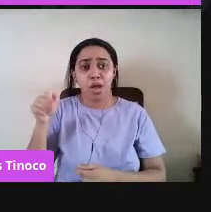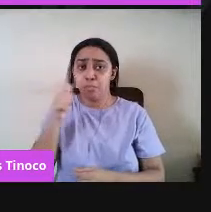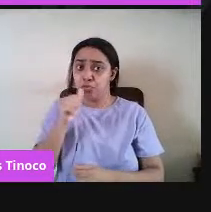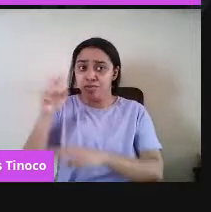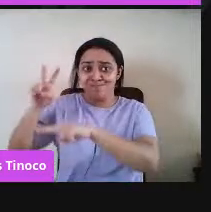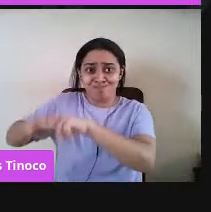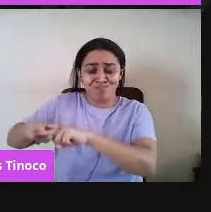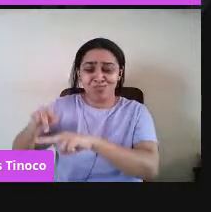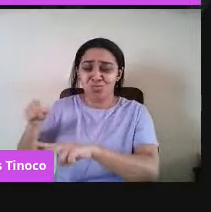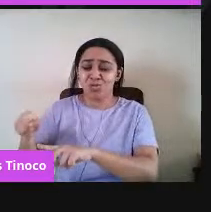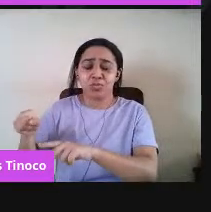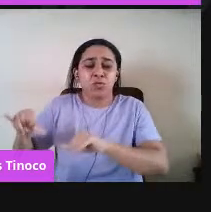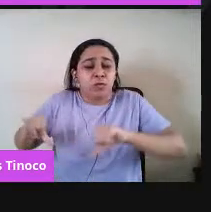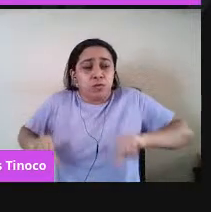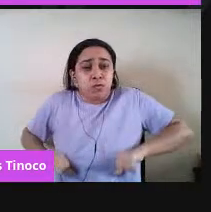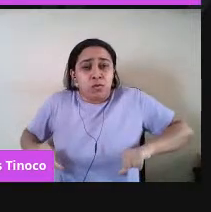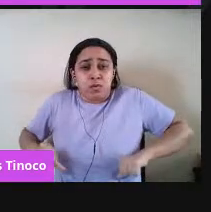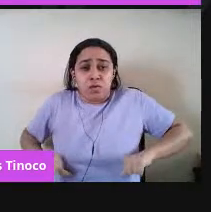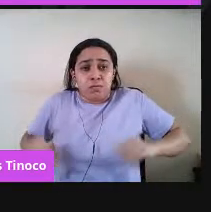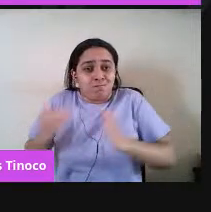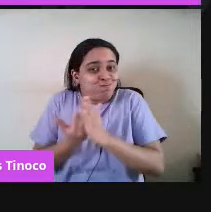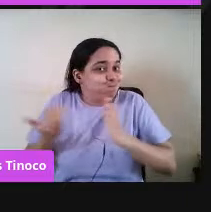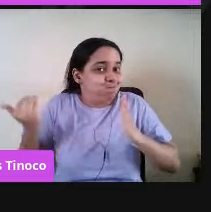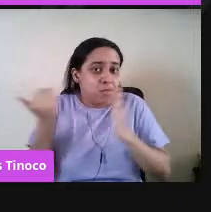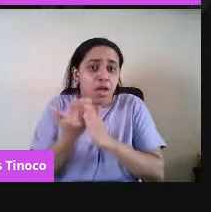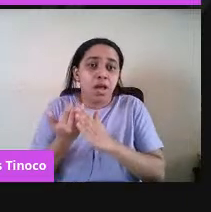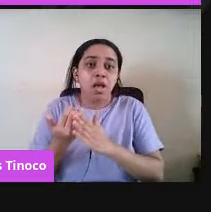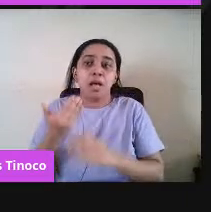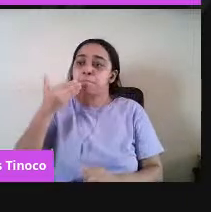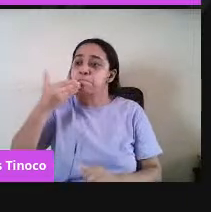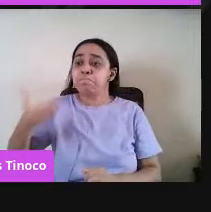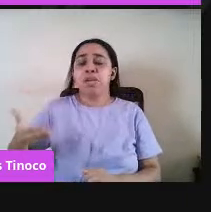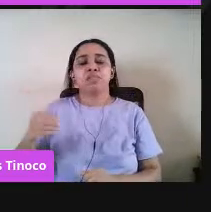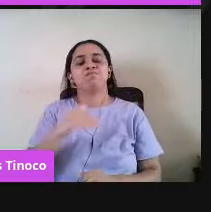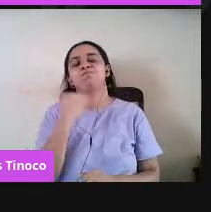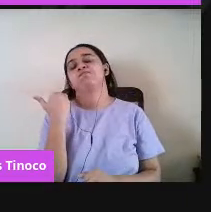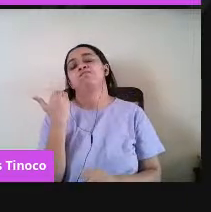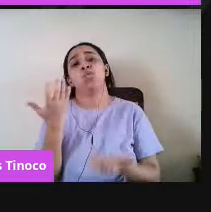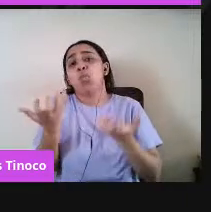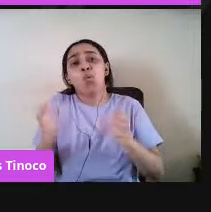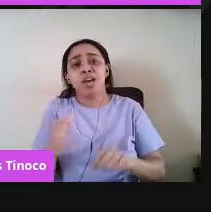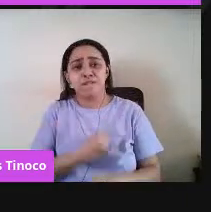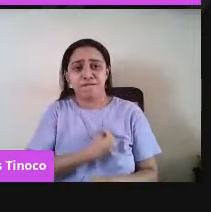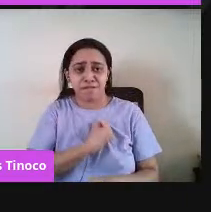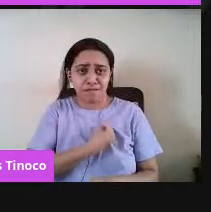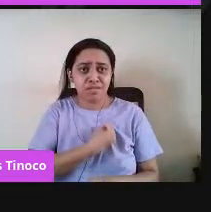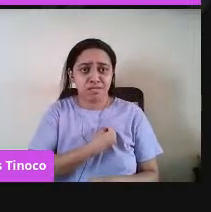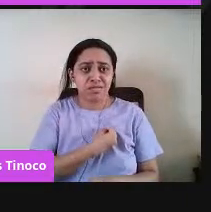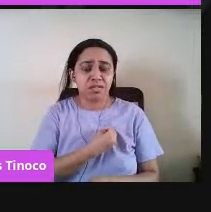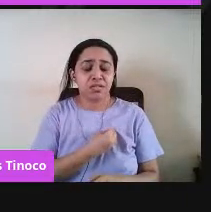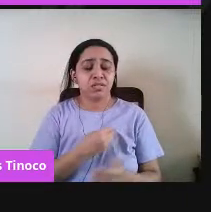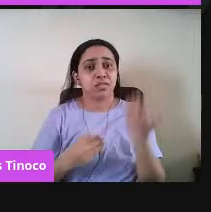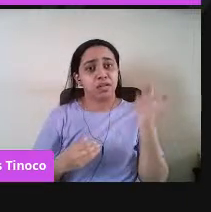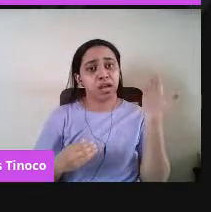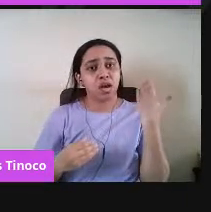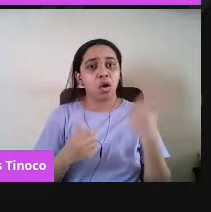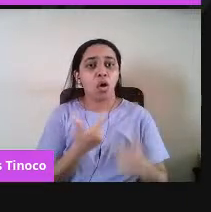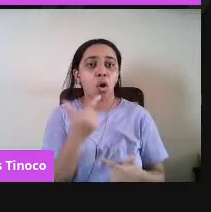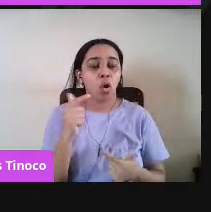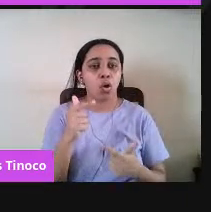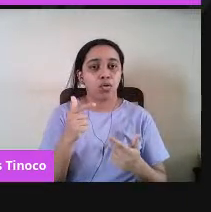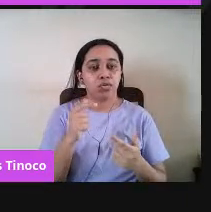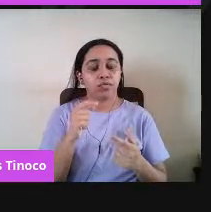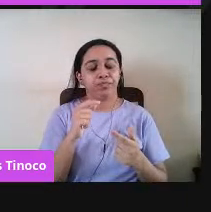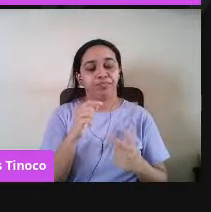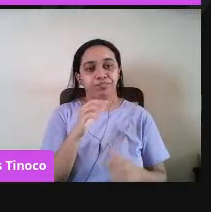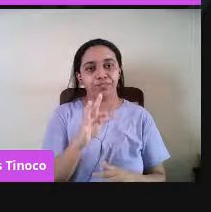para morrer. Lembro a caracterização da violência verbal polêmica nos termos de Franciola et al.,